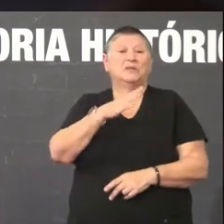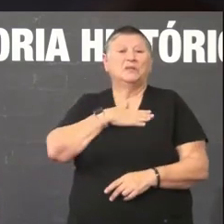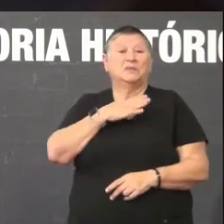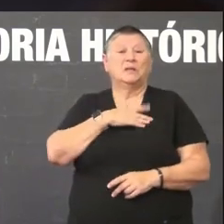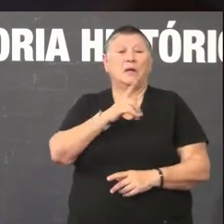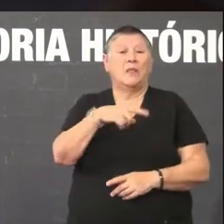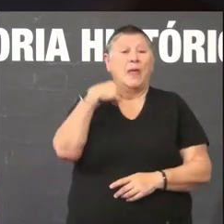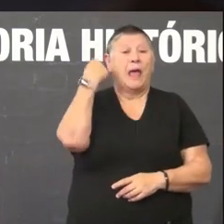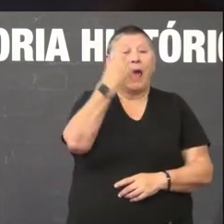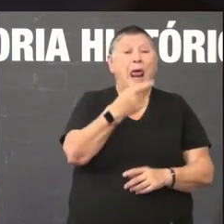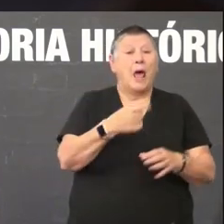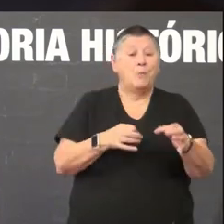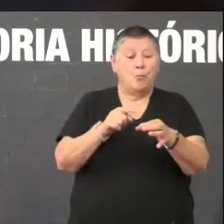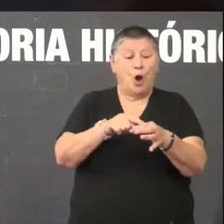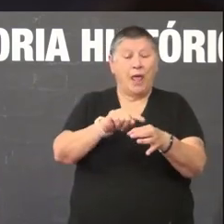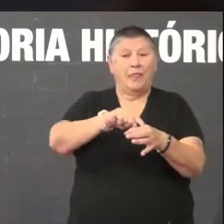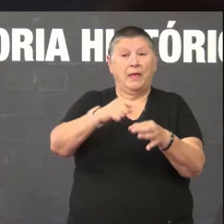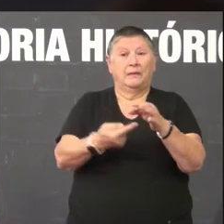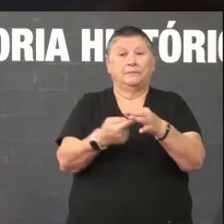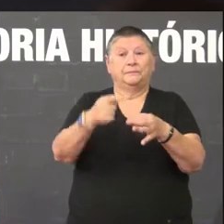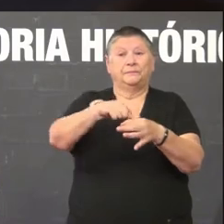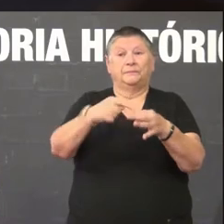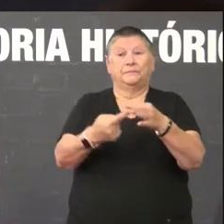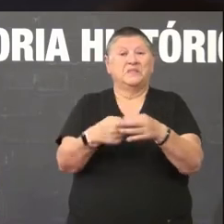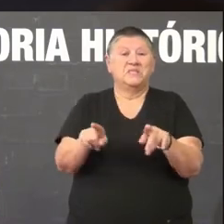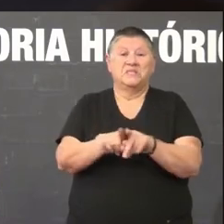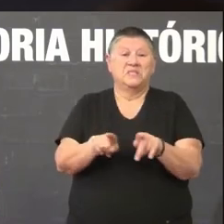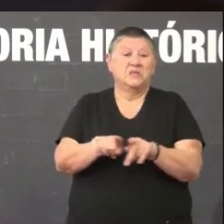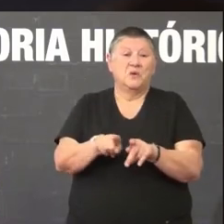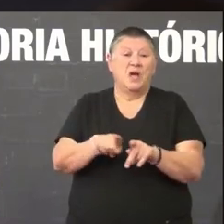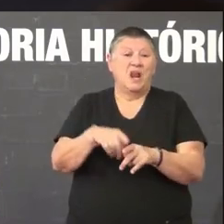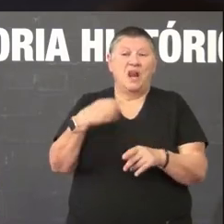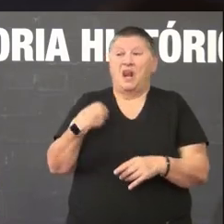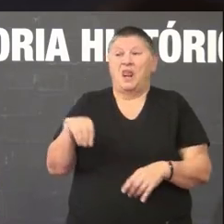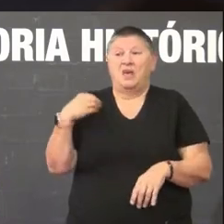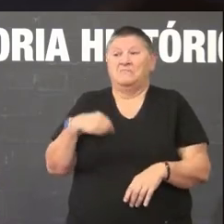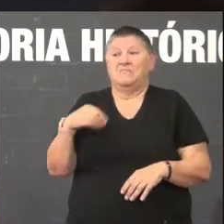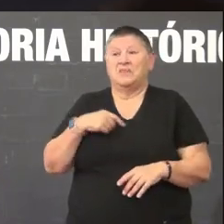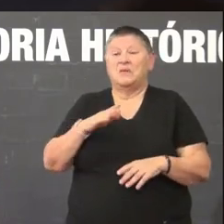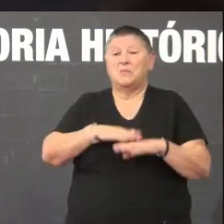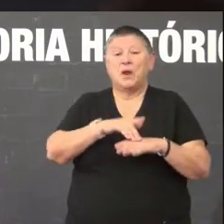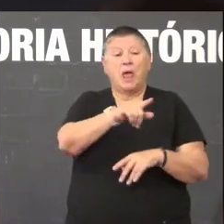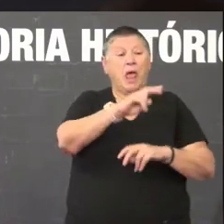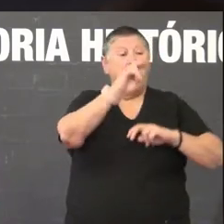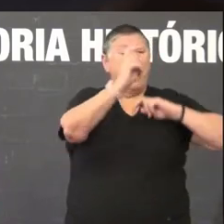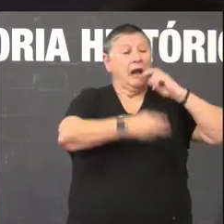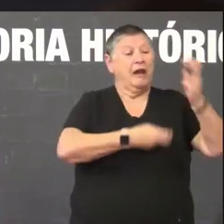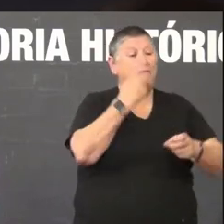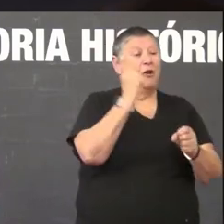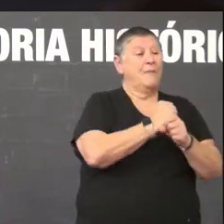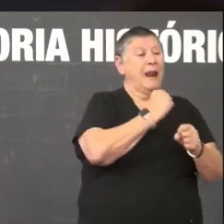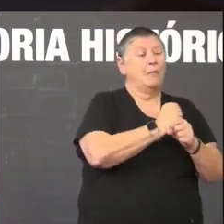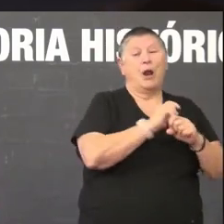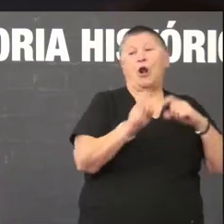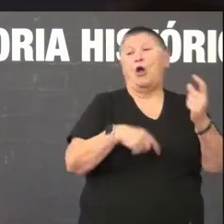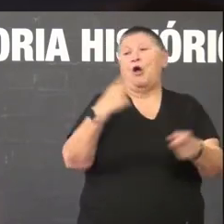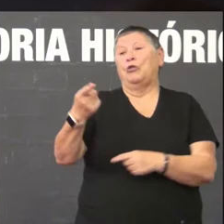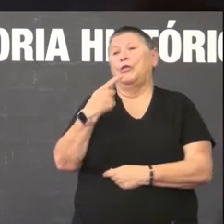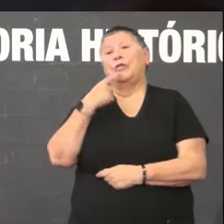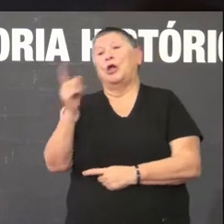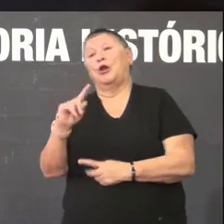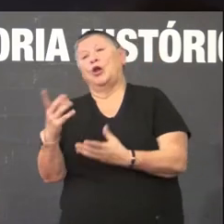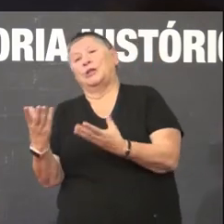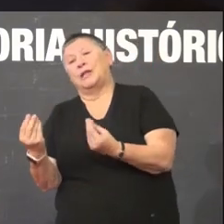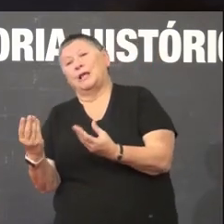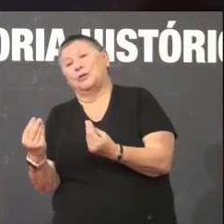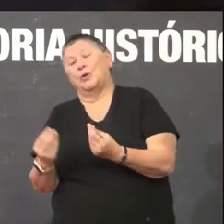da mesma moeda, porque un fai unha reforma laboral, outro di que non tanto,